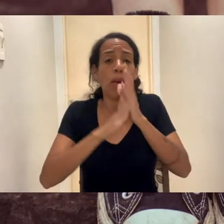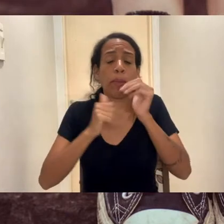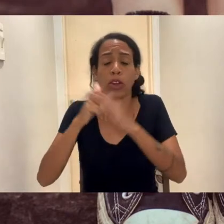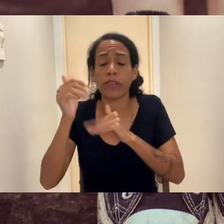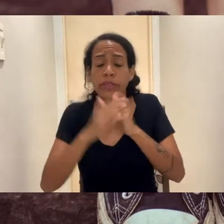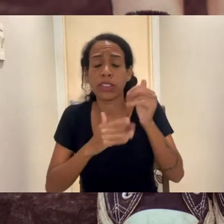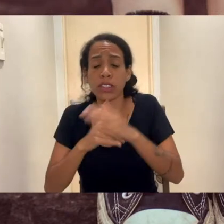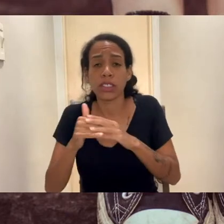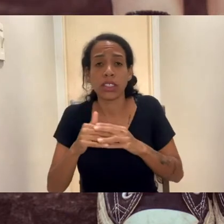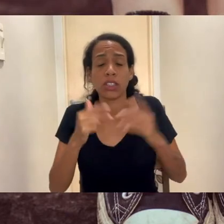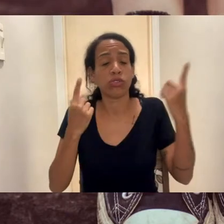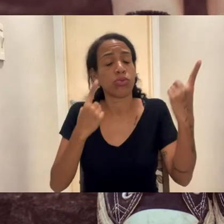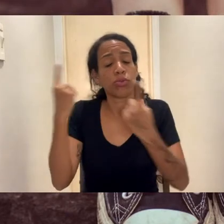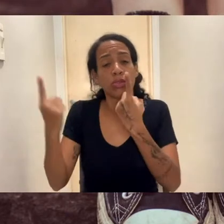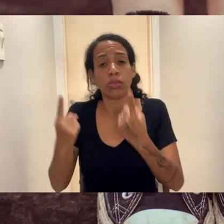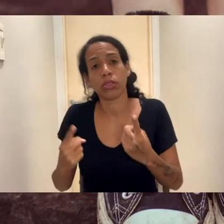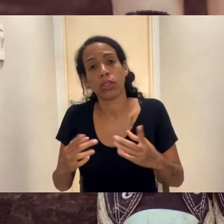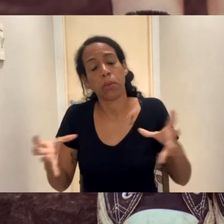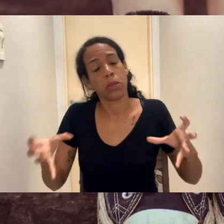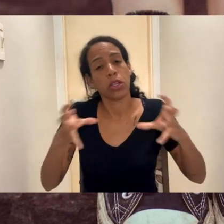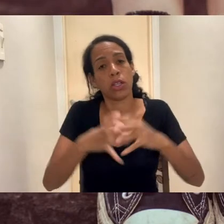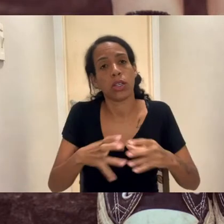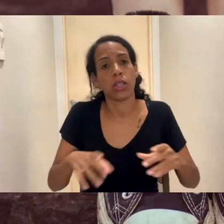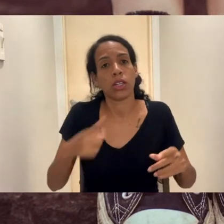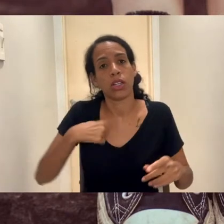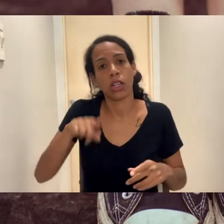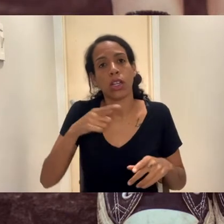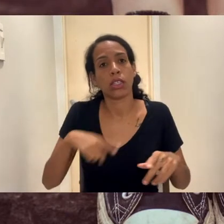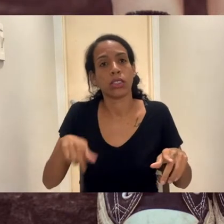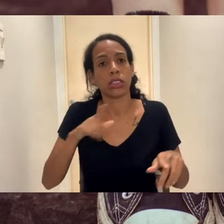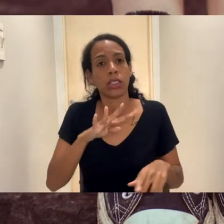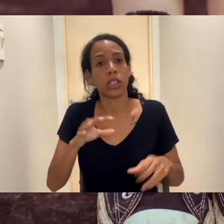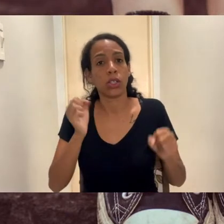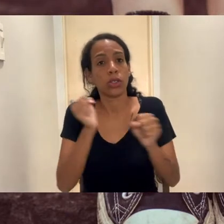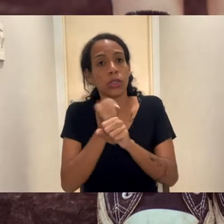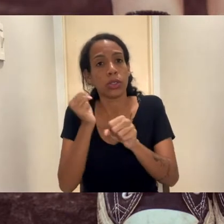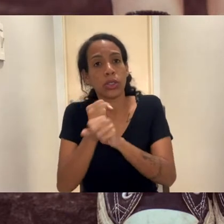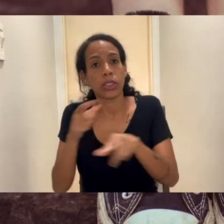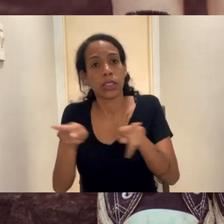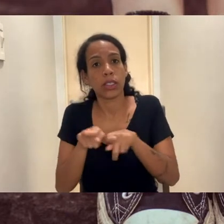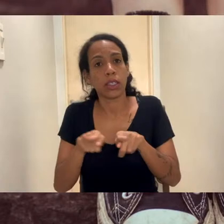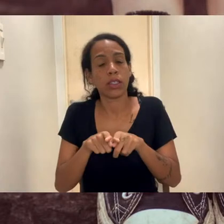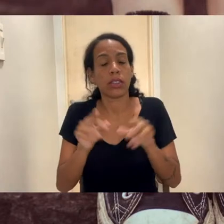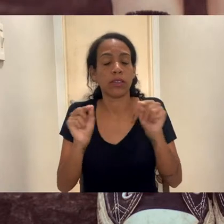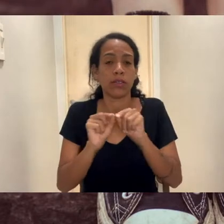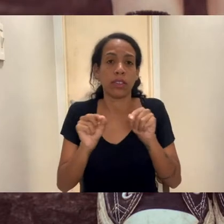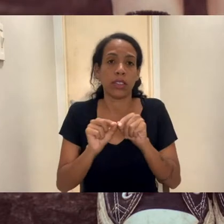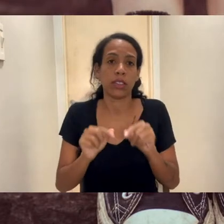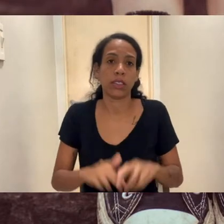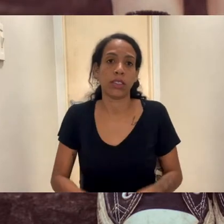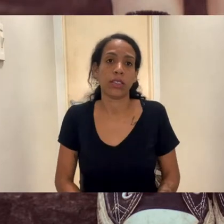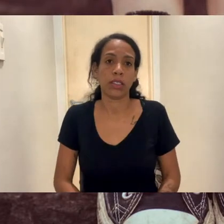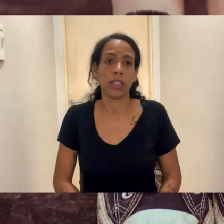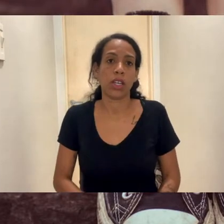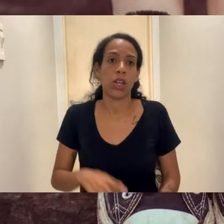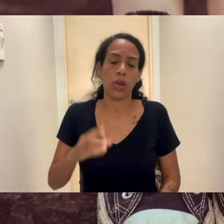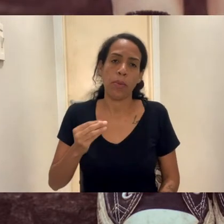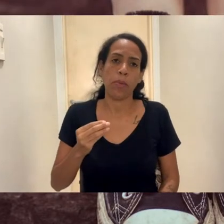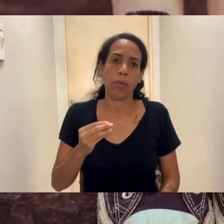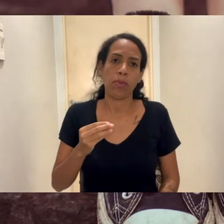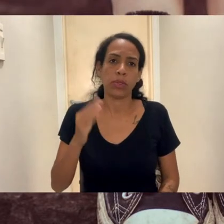e individualizante, né? Mas que a gente reconstrua também a nossa prática. Acho que é um